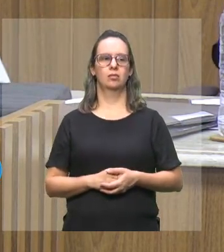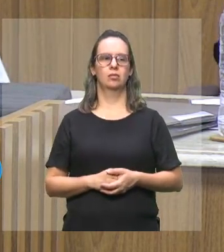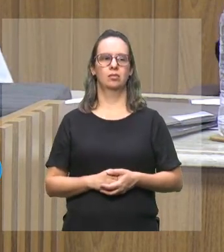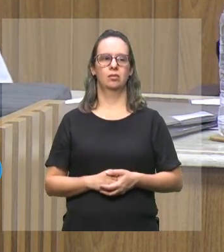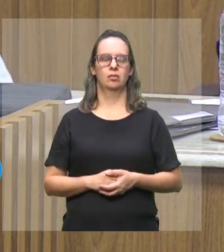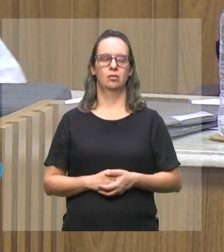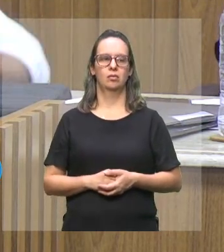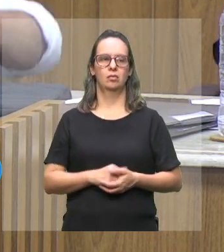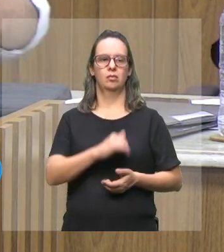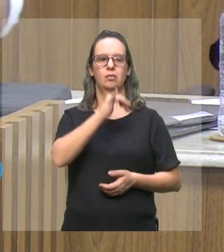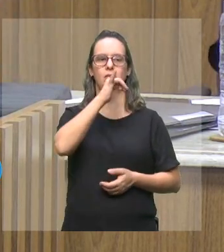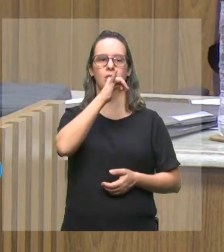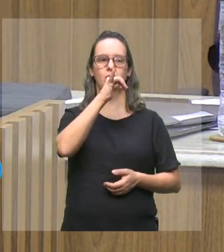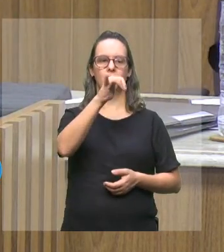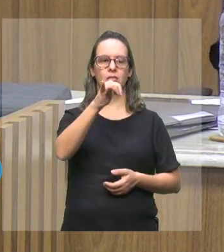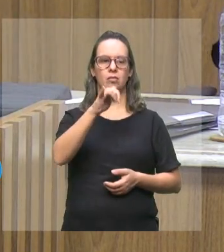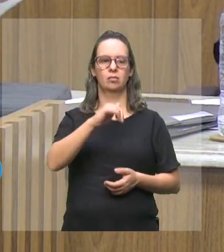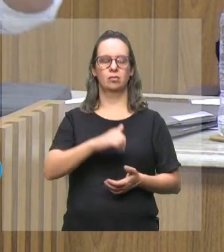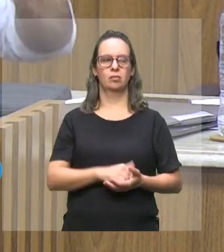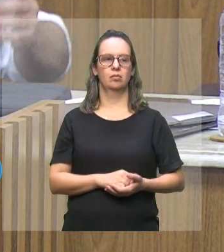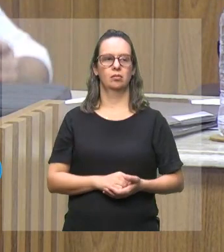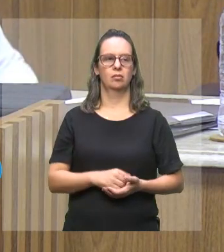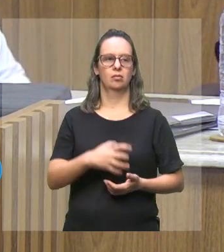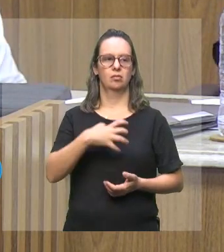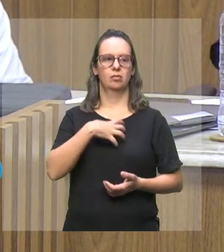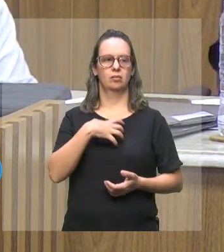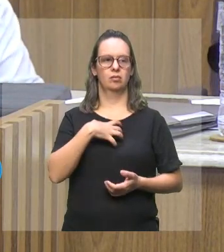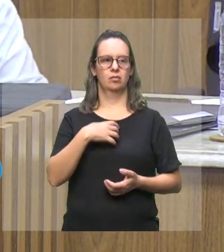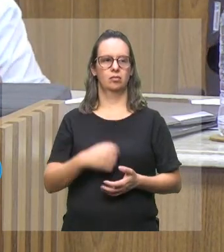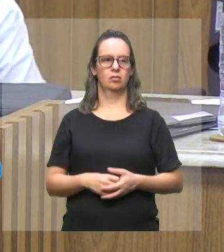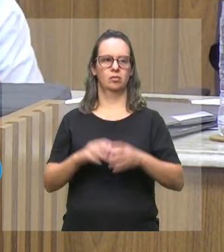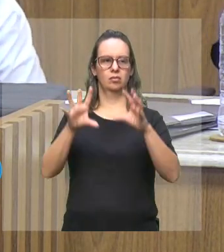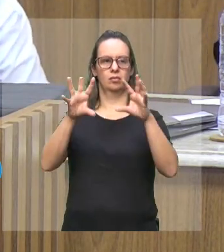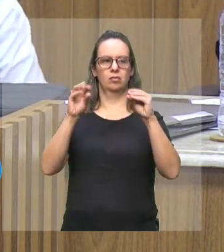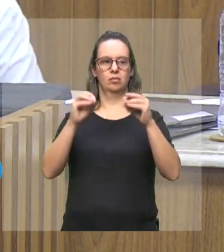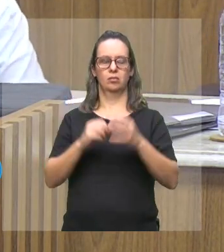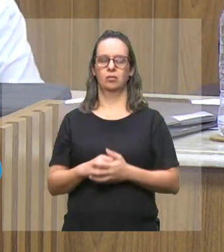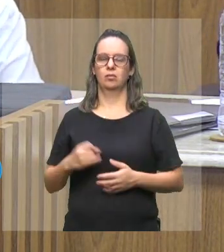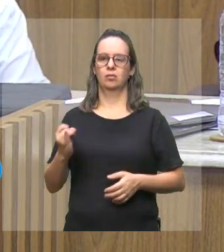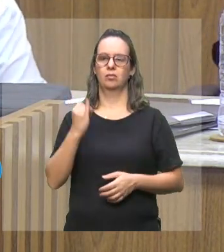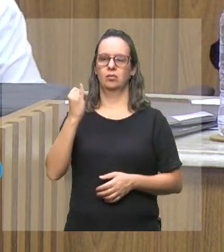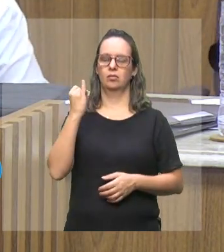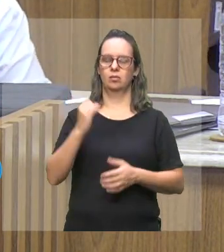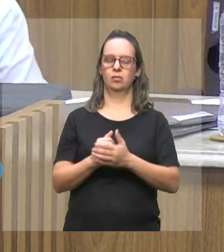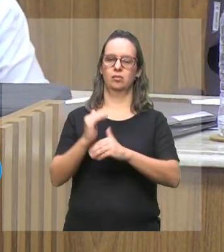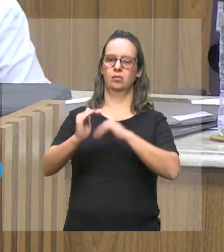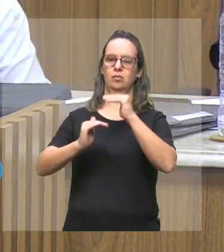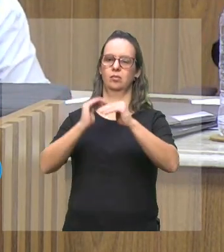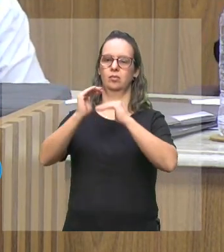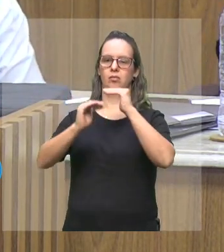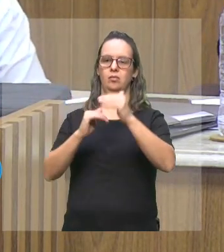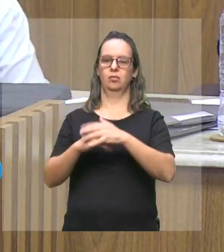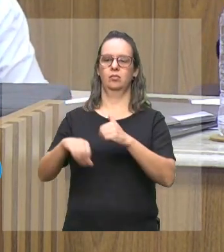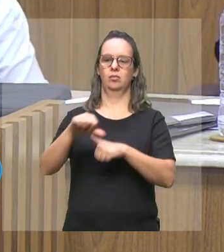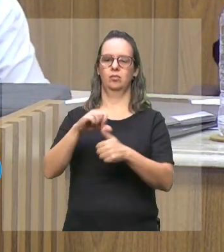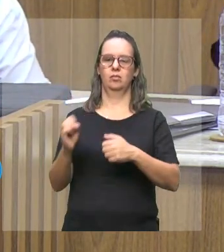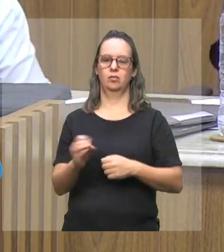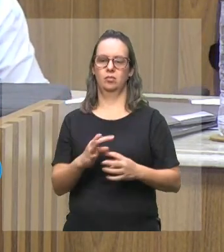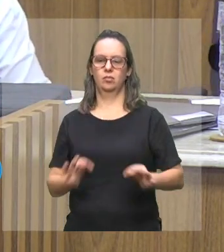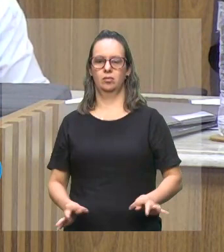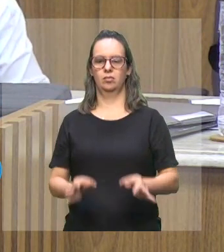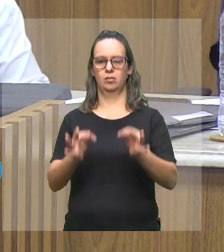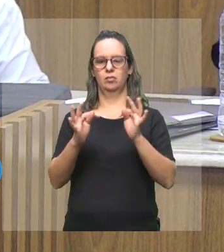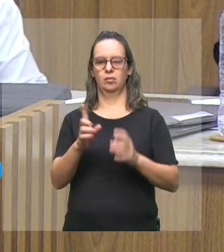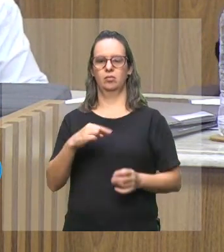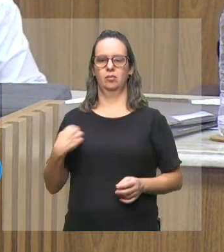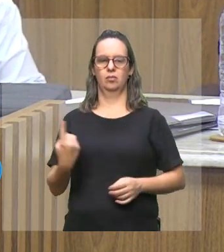expressar, né, nesta noite que é épica para o desenvolvimento, para a inovação, para a tecnologia da nossa cidade.